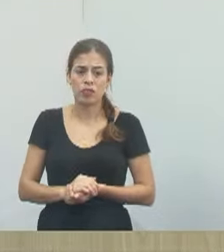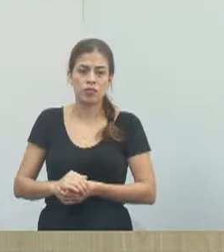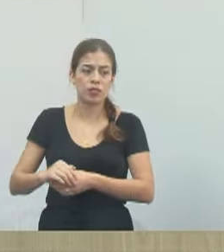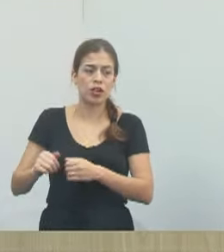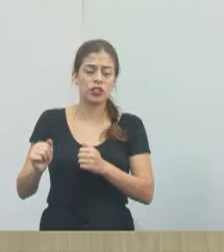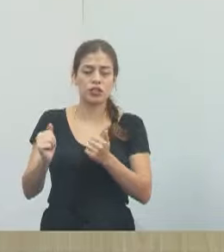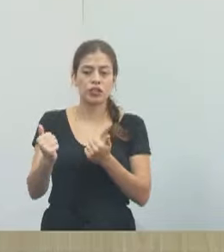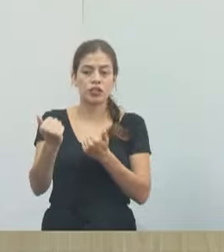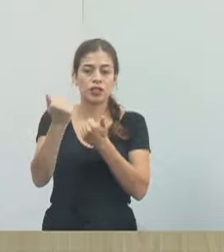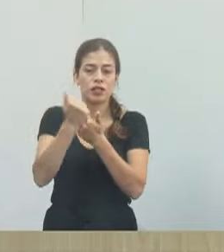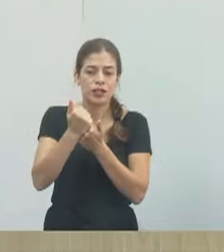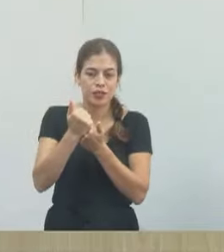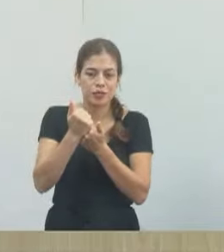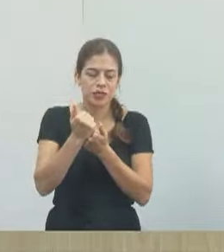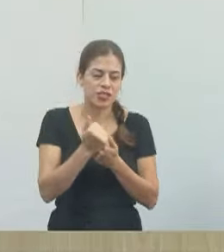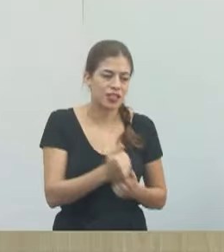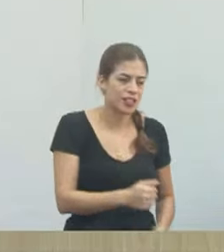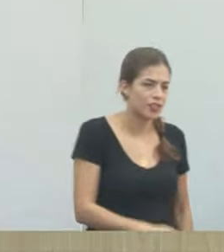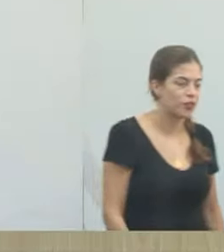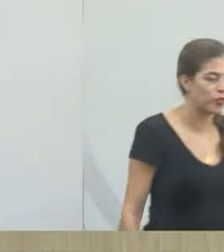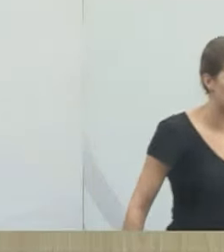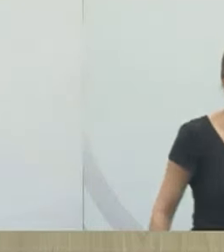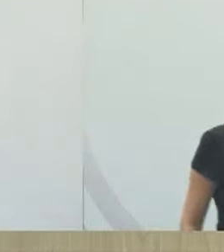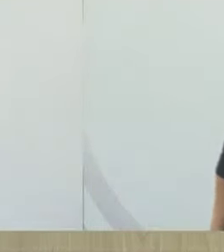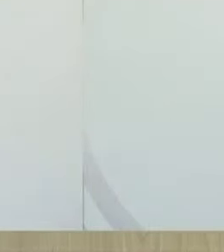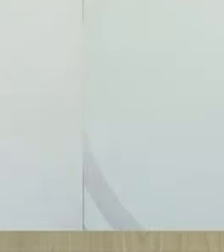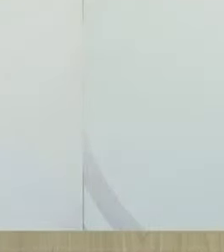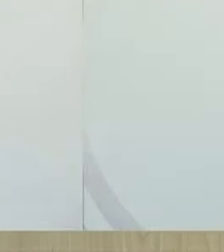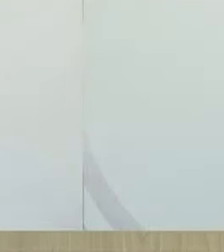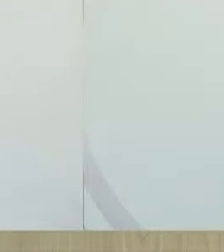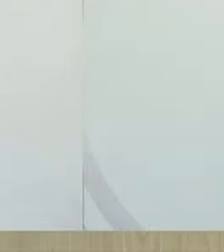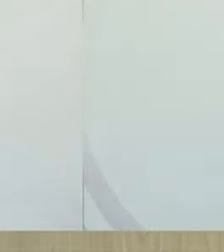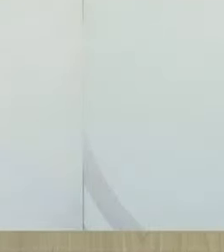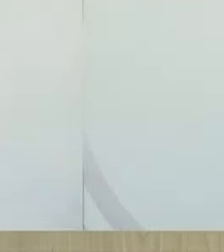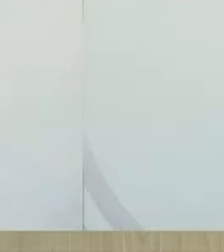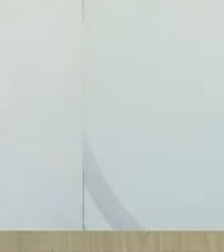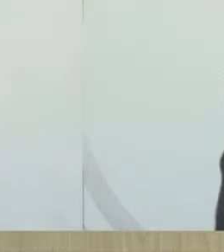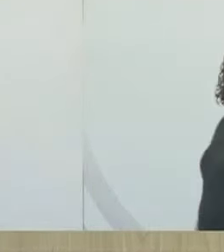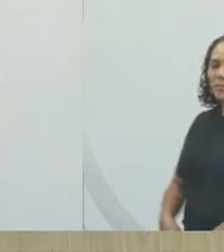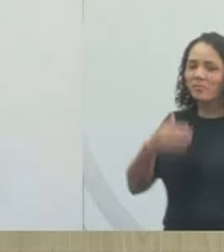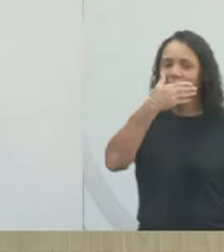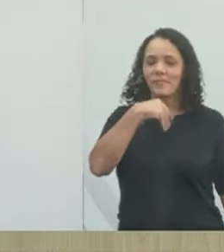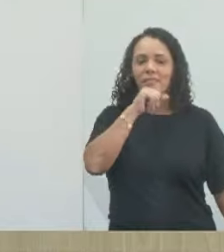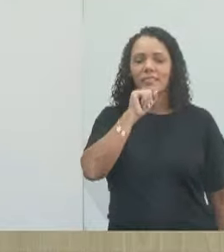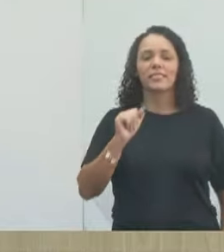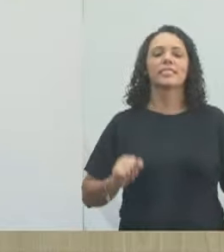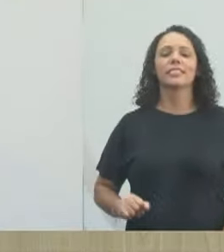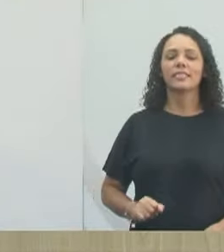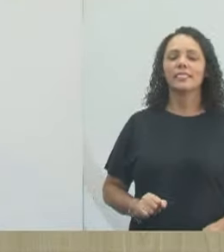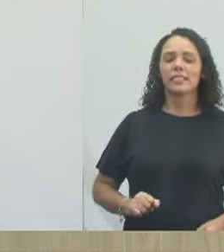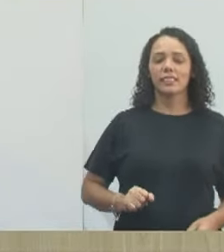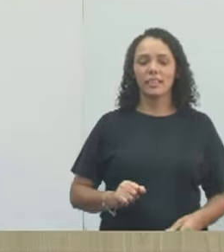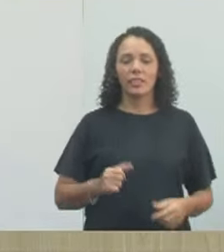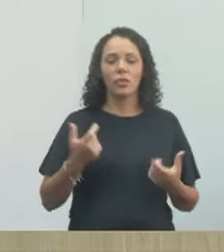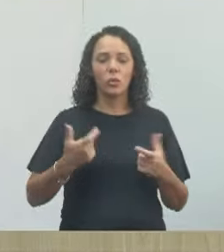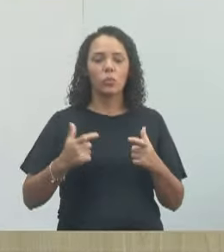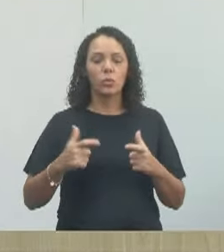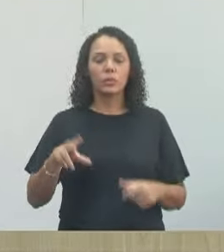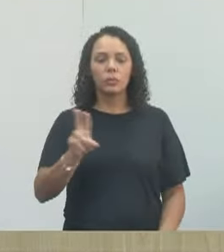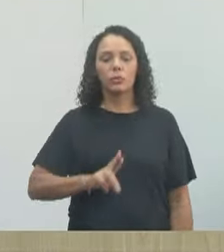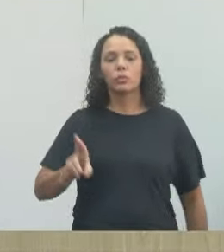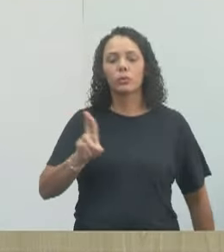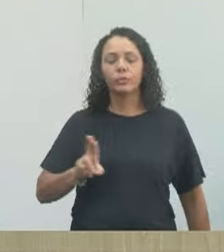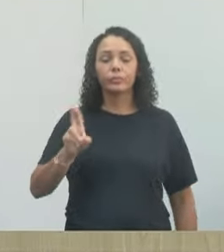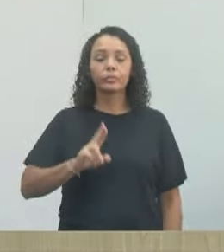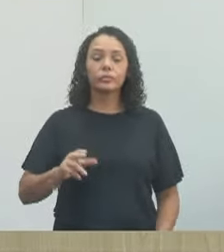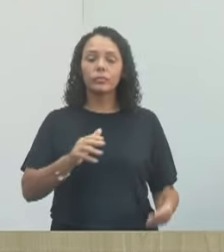ap em condições precárias de Mato Alto inclusive mães que utilizam no local para levar seus filhos à